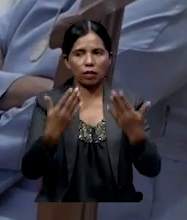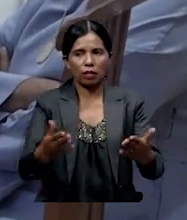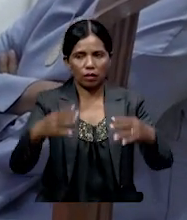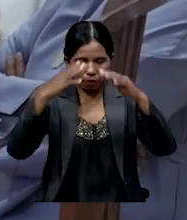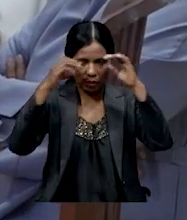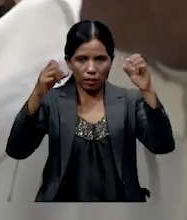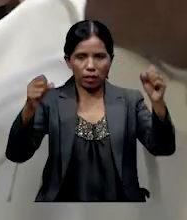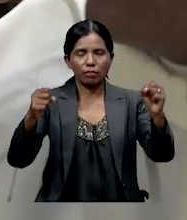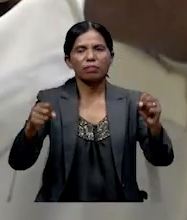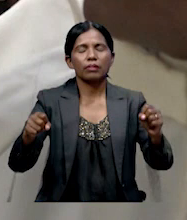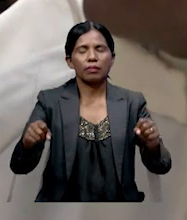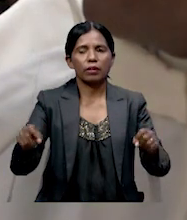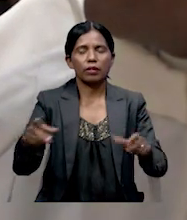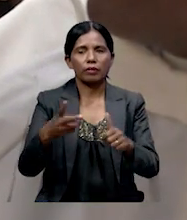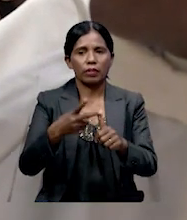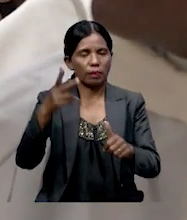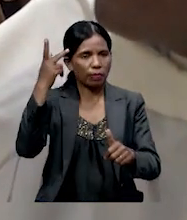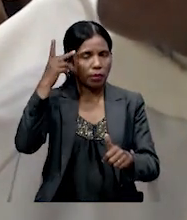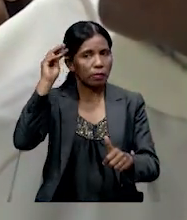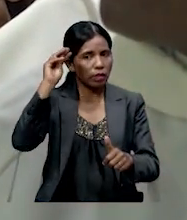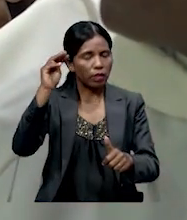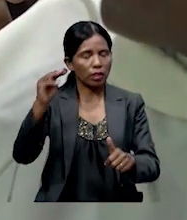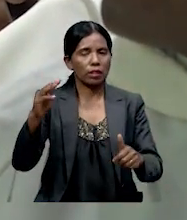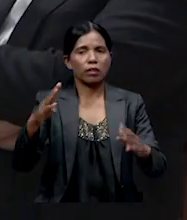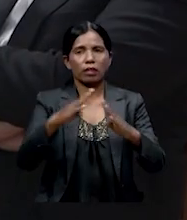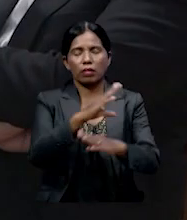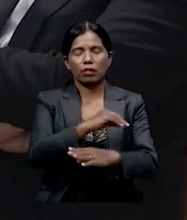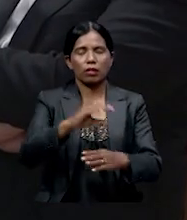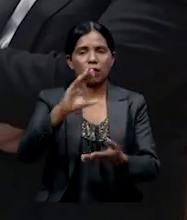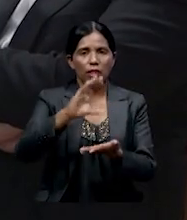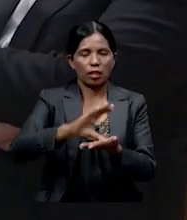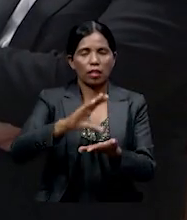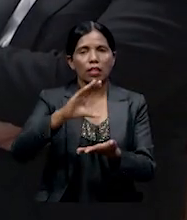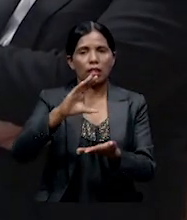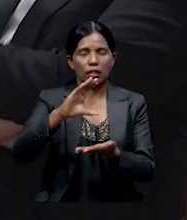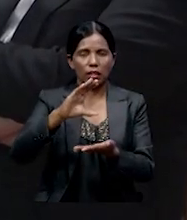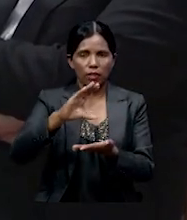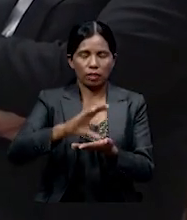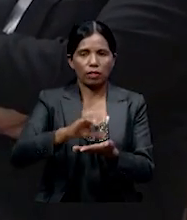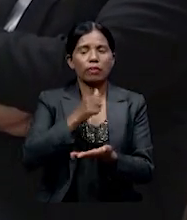presença do vice-primeiro-ministro Vaticano, no Dom Virgílio Cardeal do Carmo da Silva SDB,